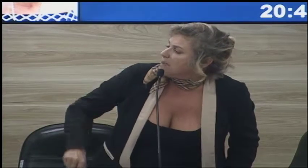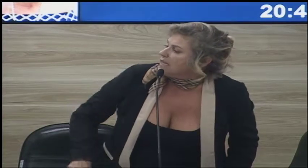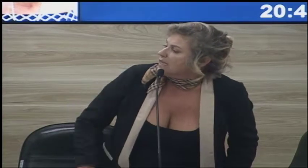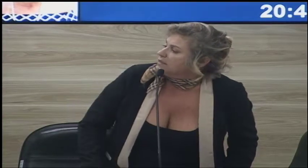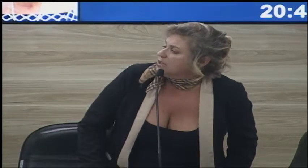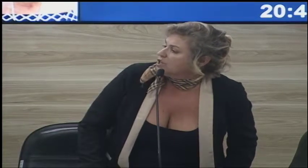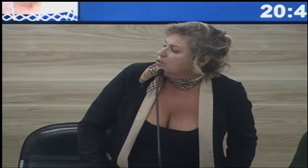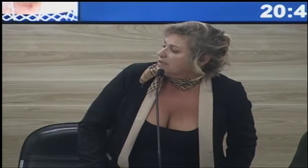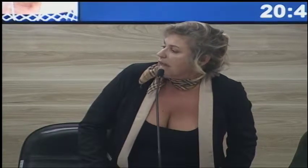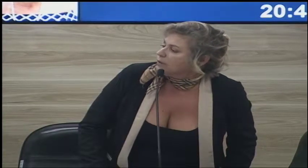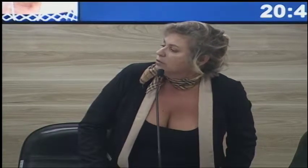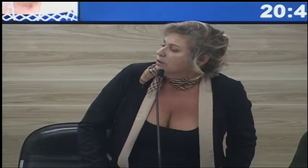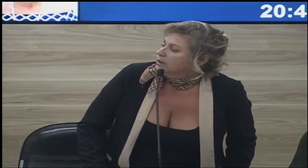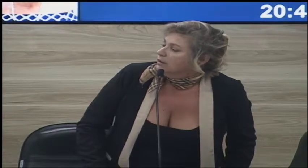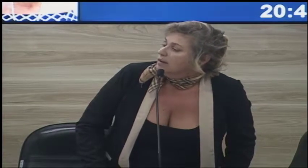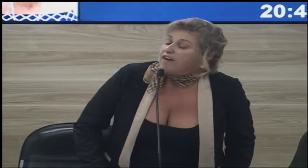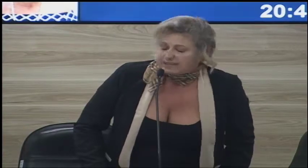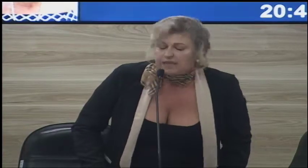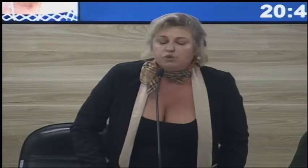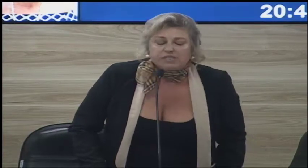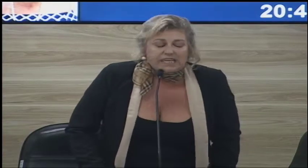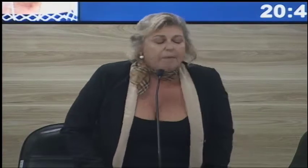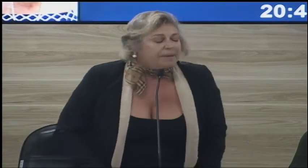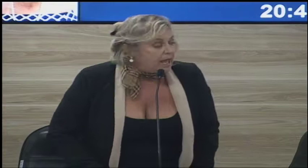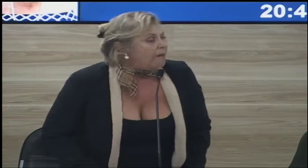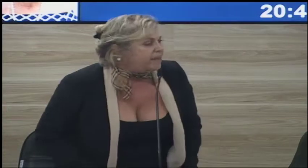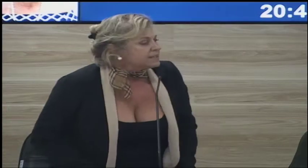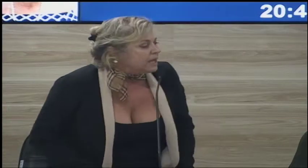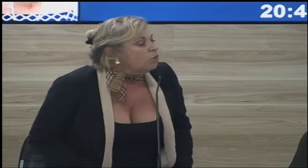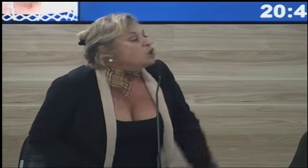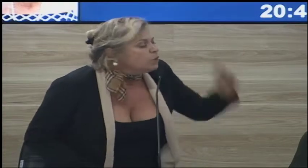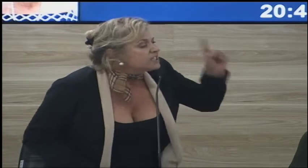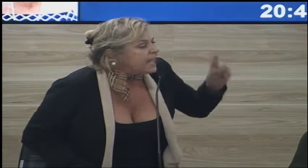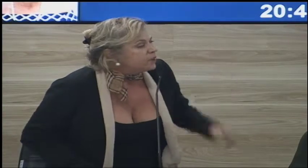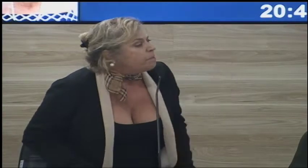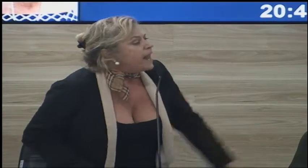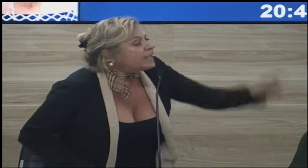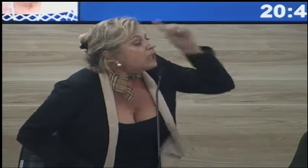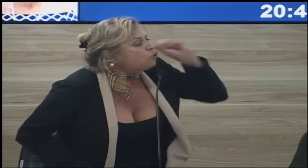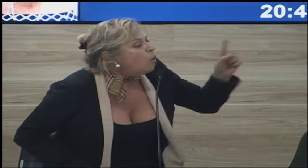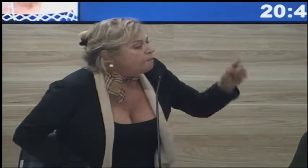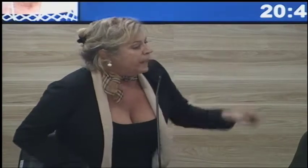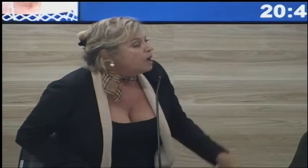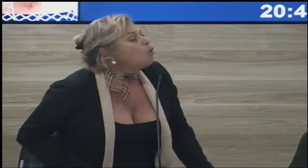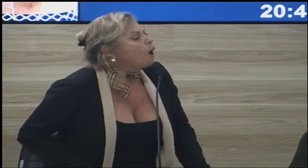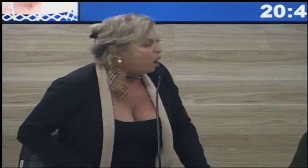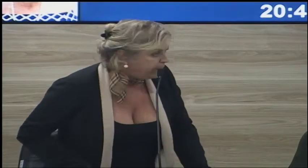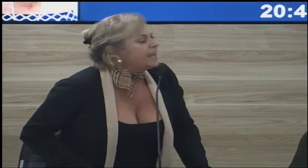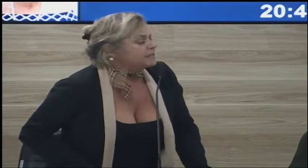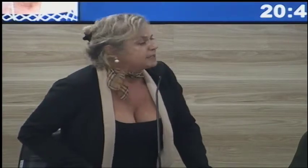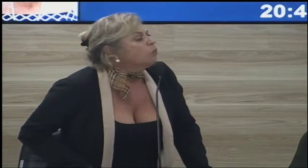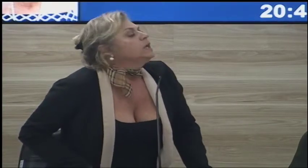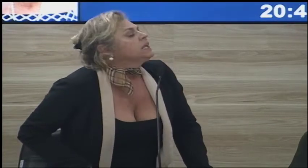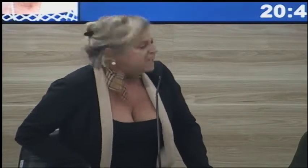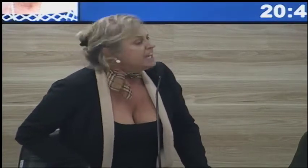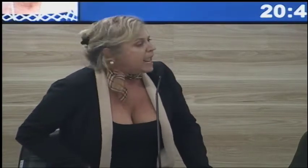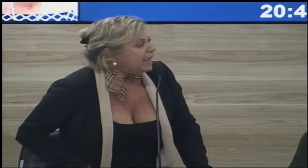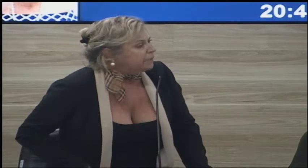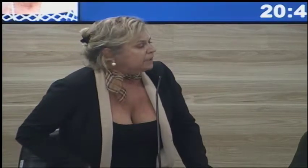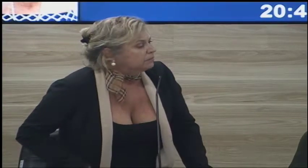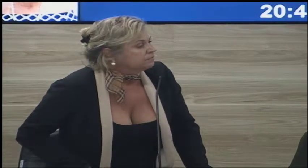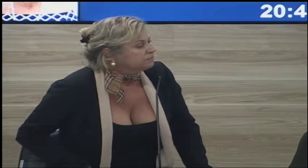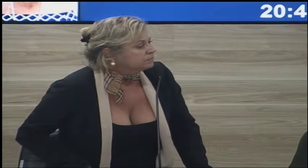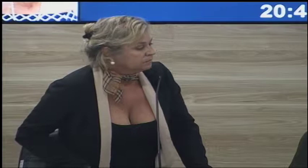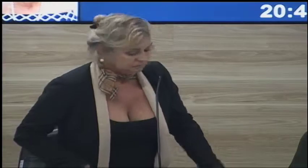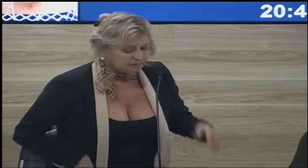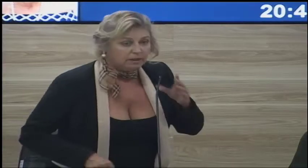nossos representantes no Estado. Façamos sim a pressão no Estado para que cumpra com a obrigação que lhe é